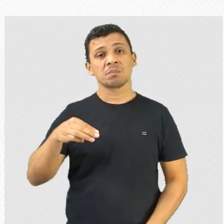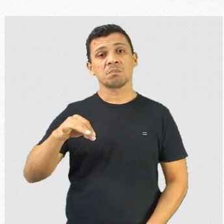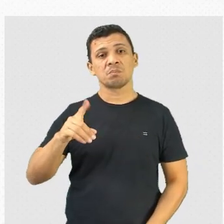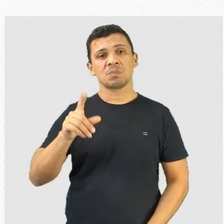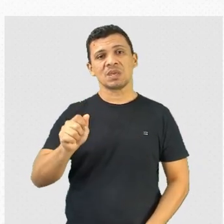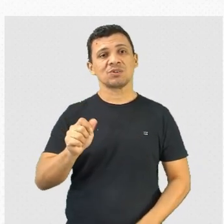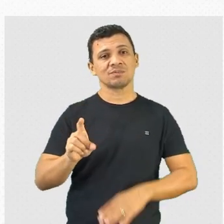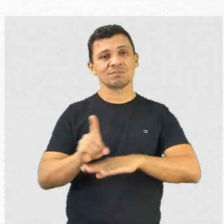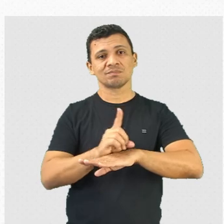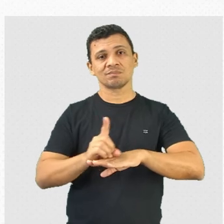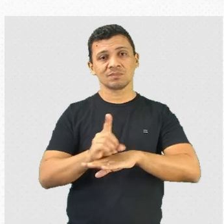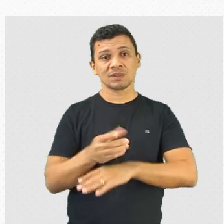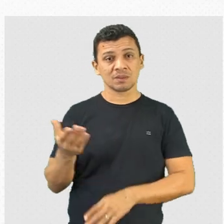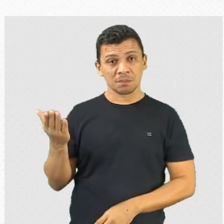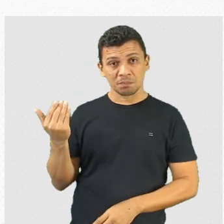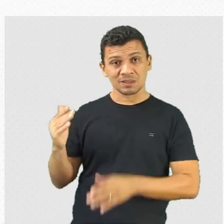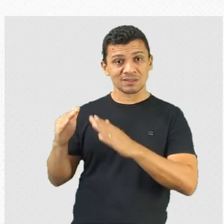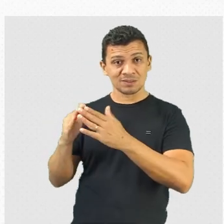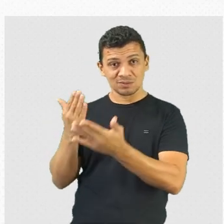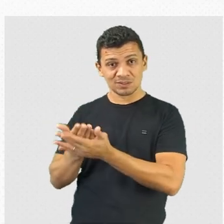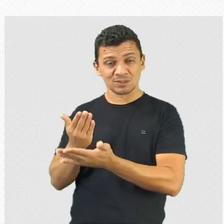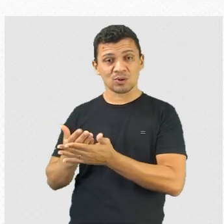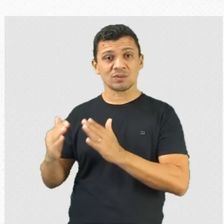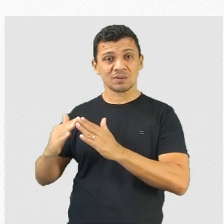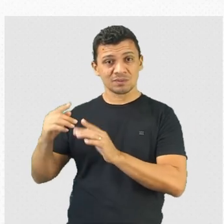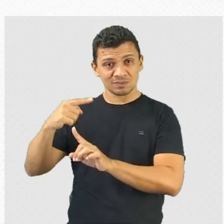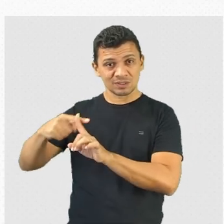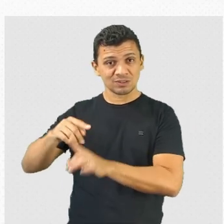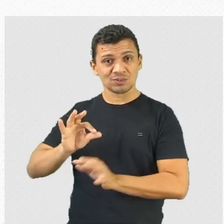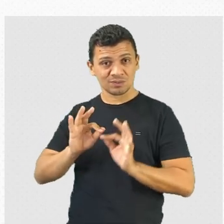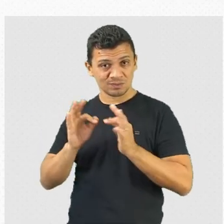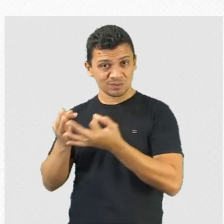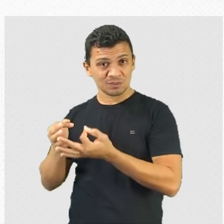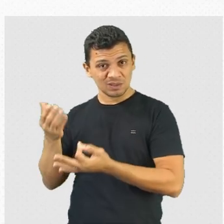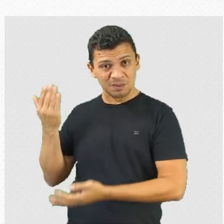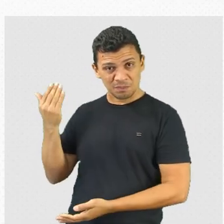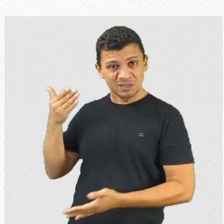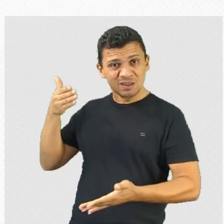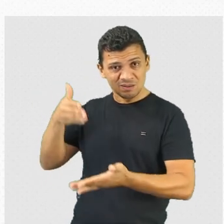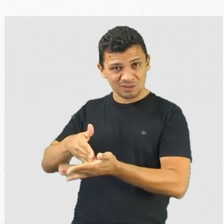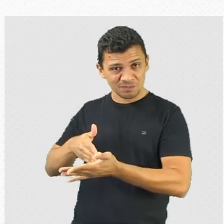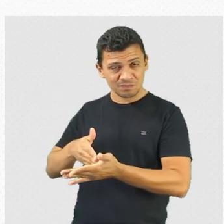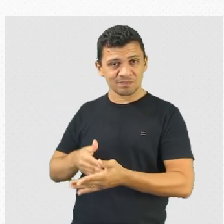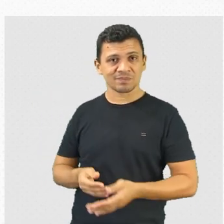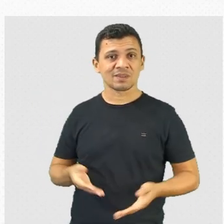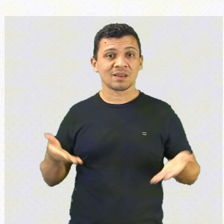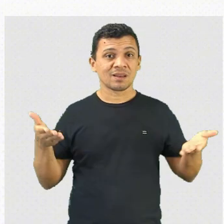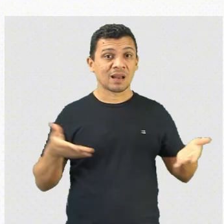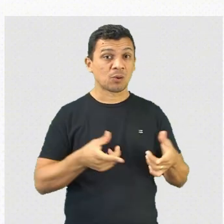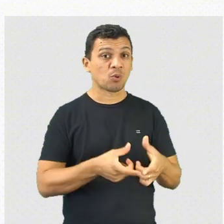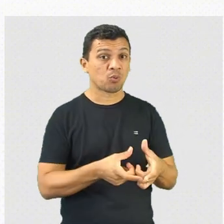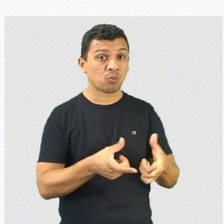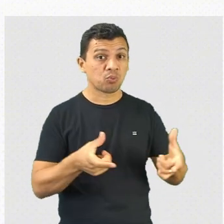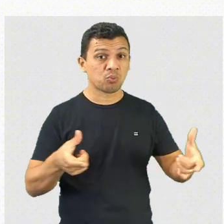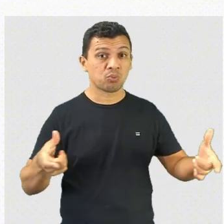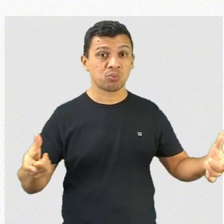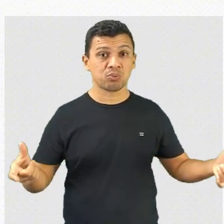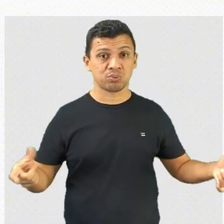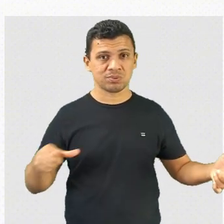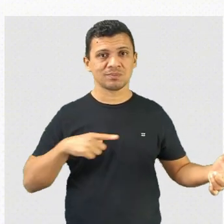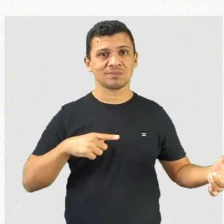era restrito à escola, à igreja, à família, agora, pessoal, ela tem outros campos